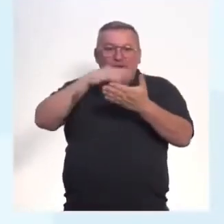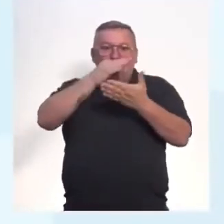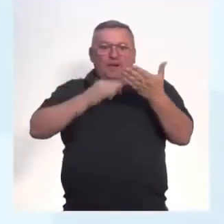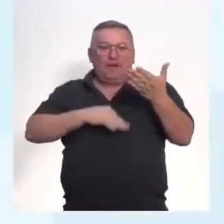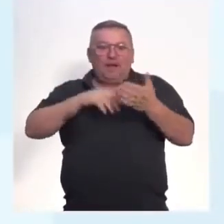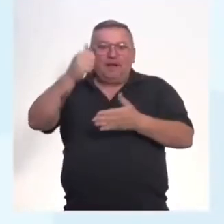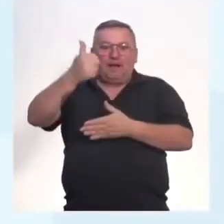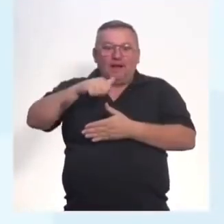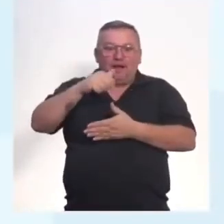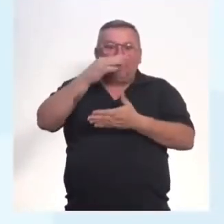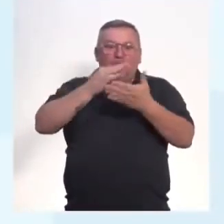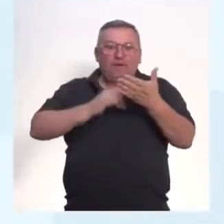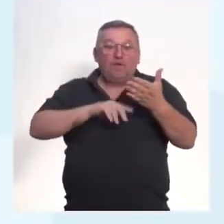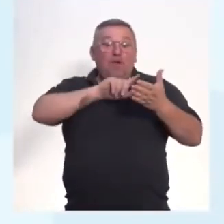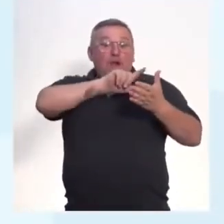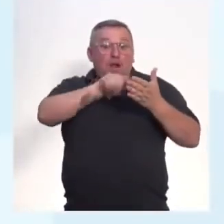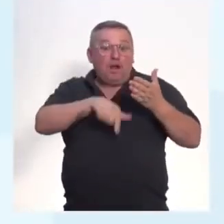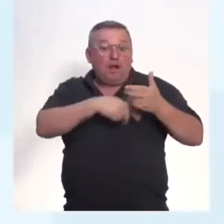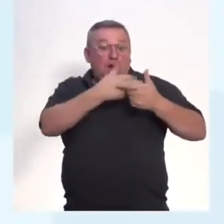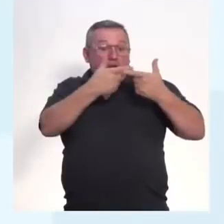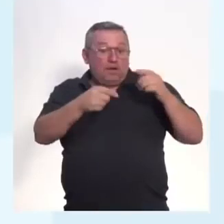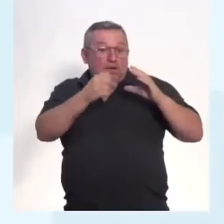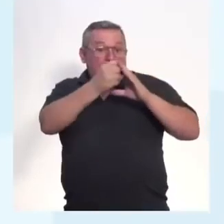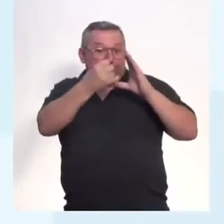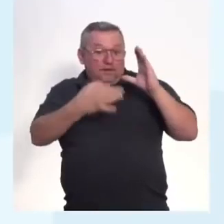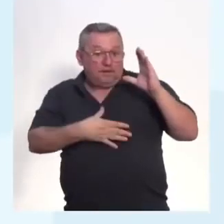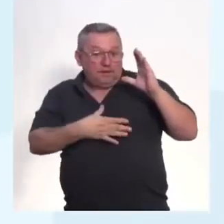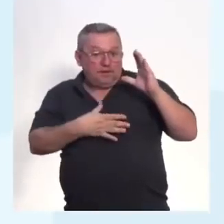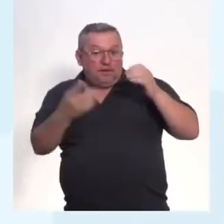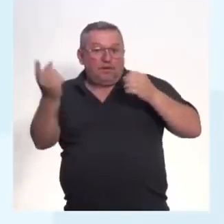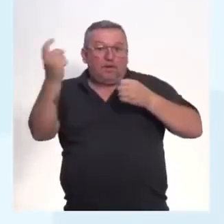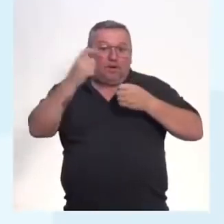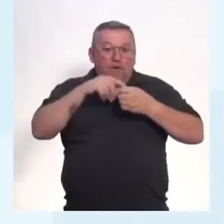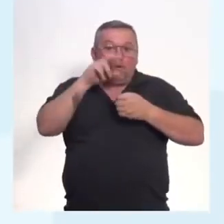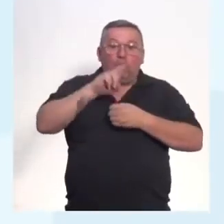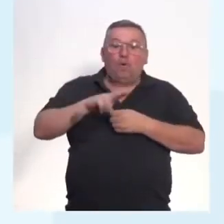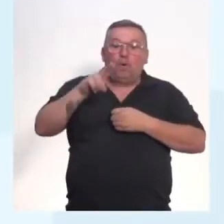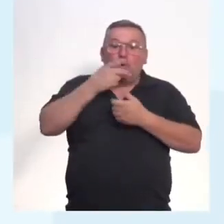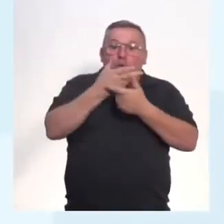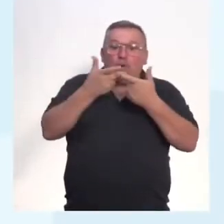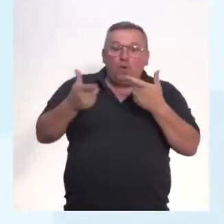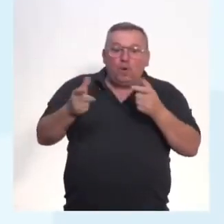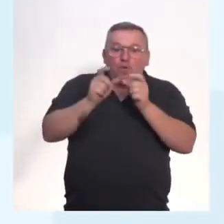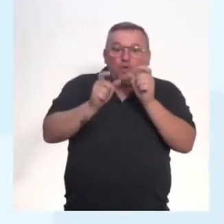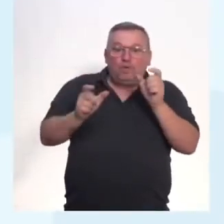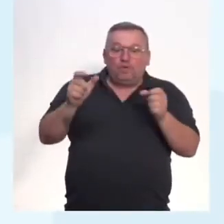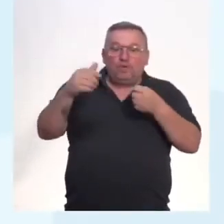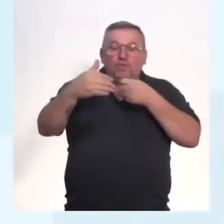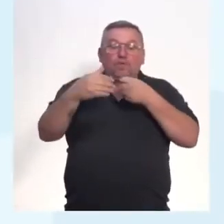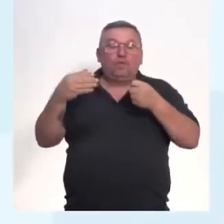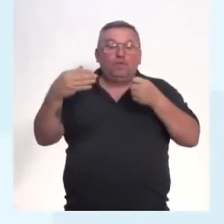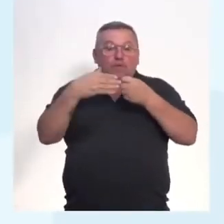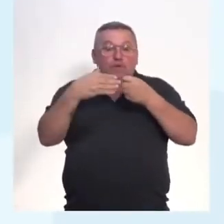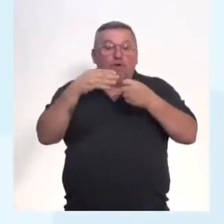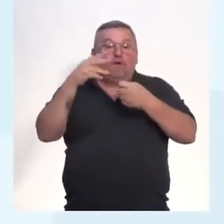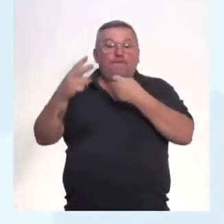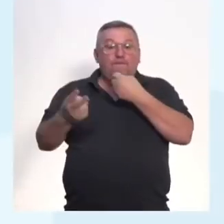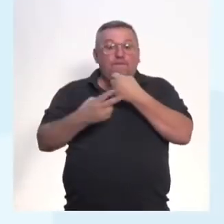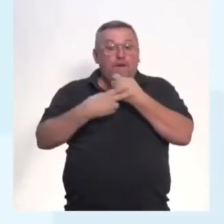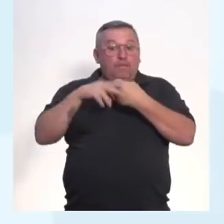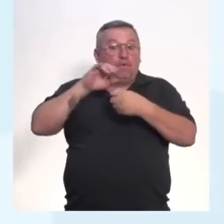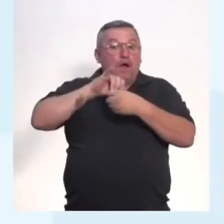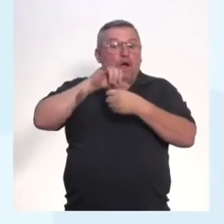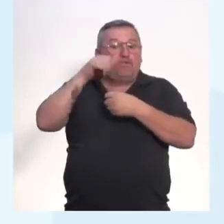texto, analisar o texto quanto ao gênero, elementos e características e retomar o uso dos elementos gramaticais substantivo, verbo